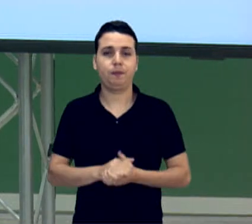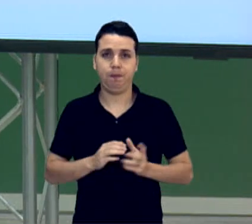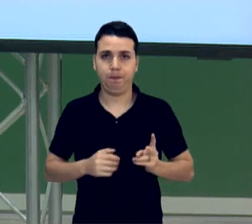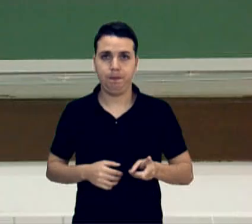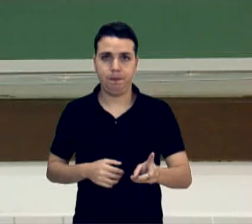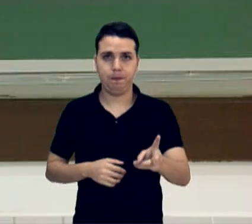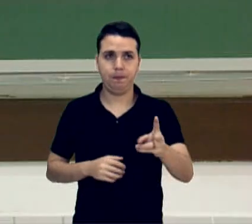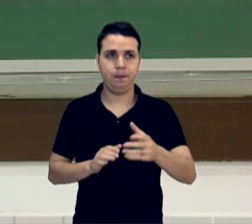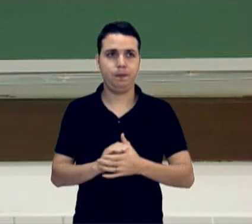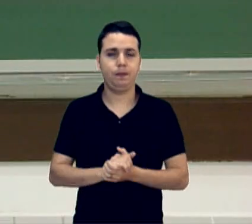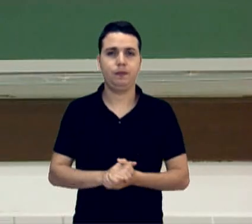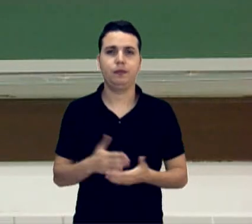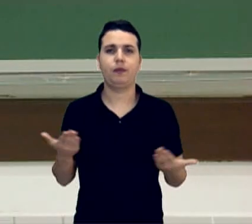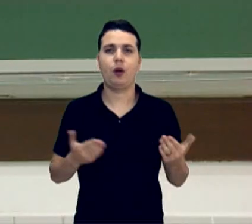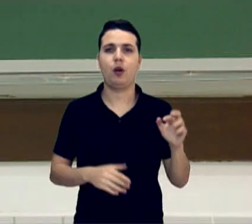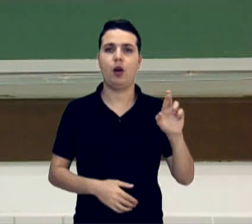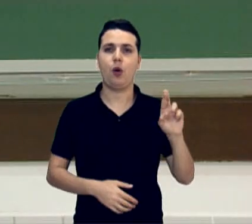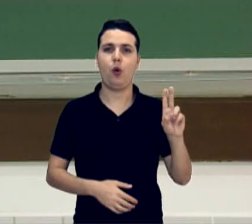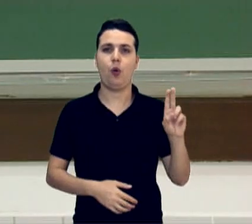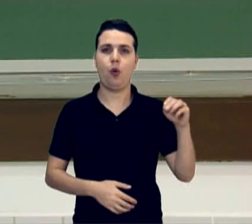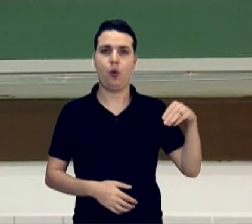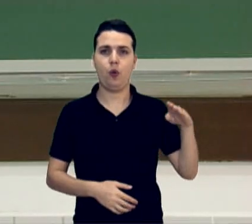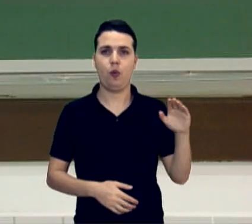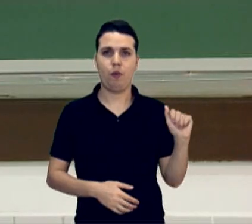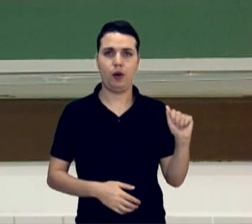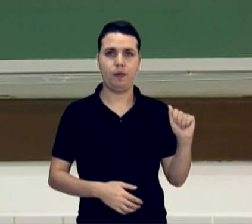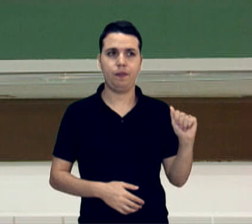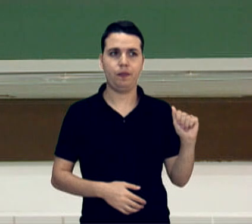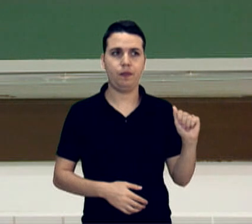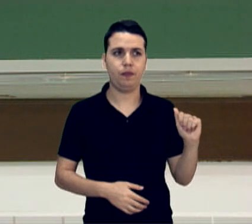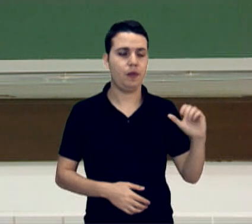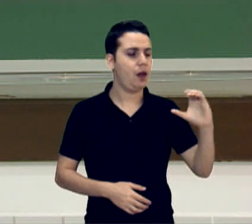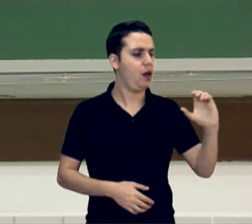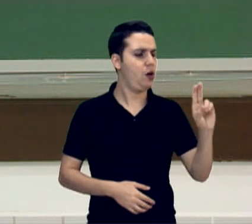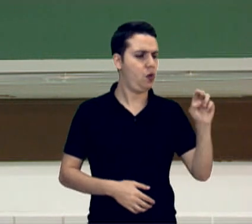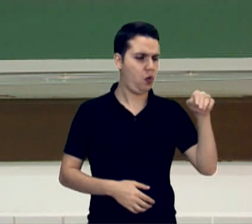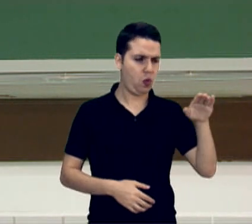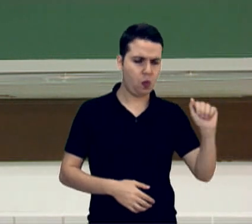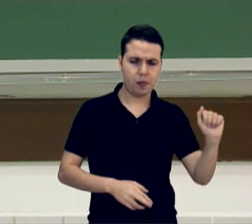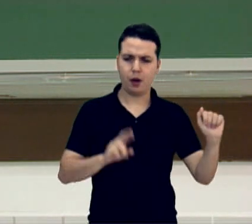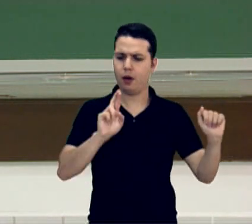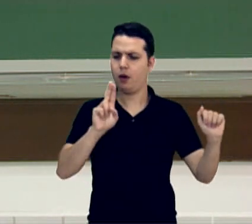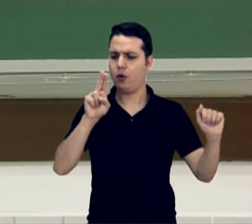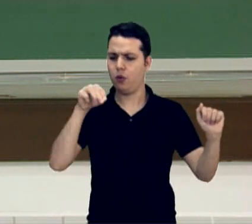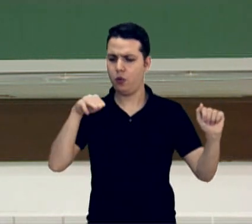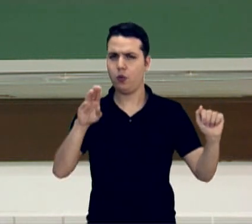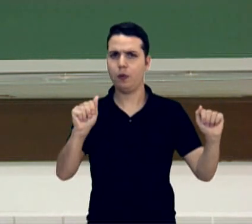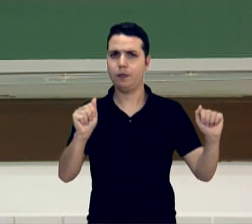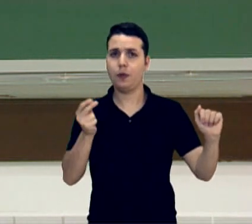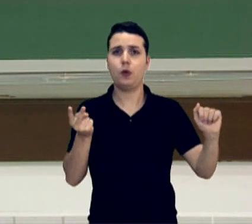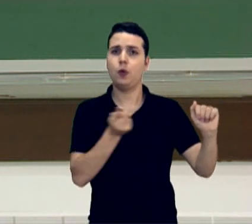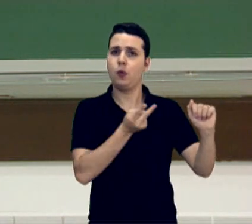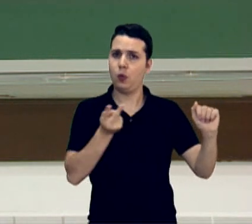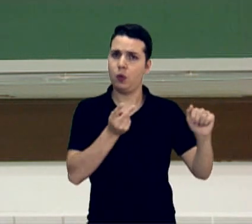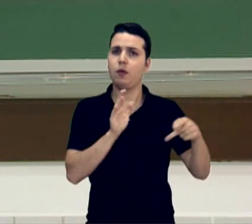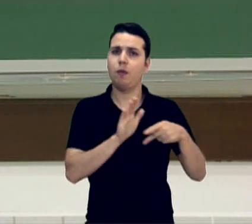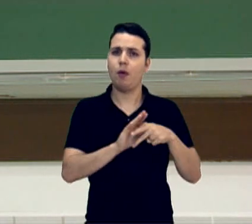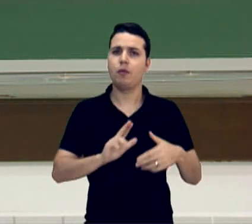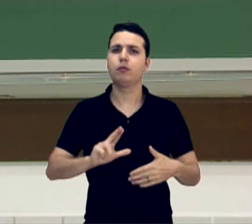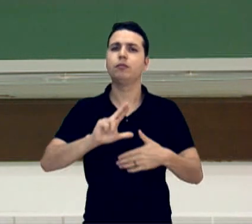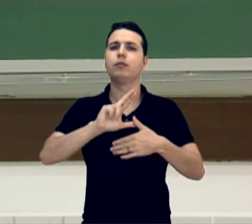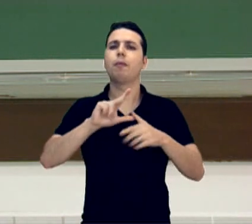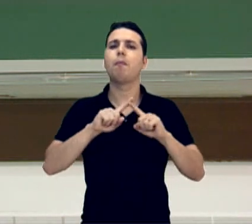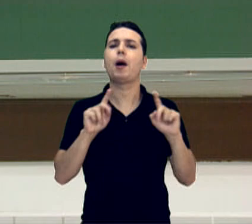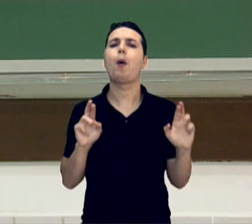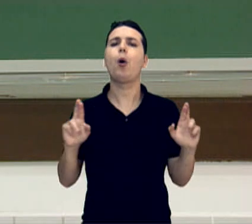adiante. Vamos falar de rumba. Olha só, cúmbia, rumba, o que é? Os dois são latinos, mas quais